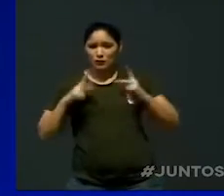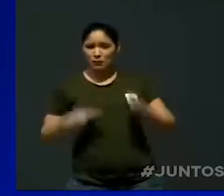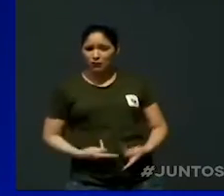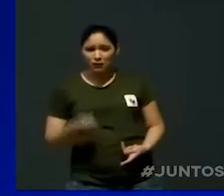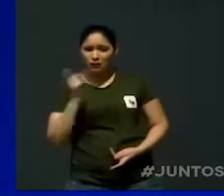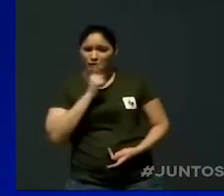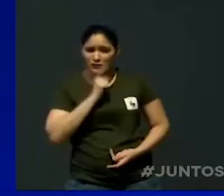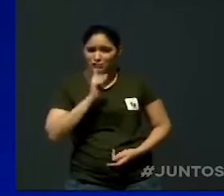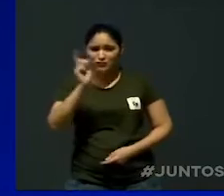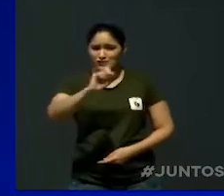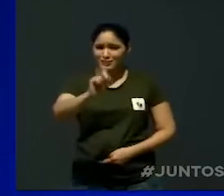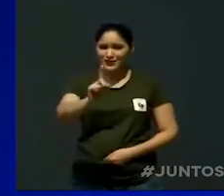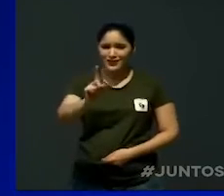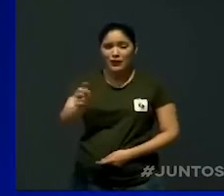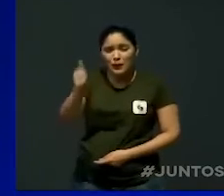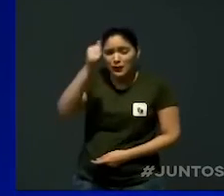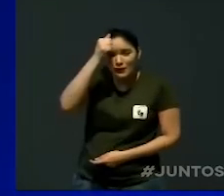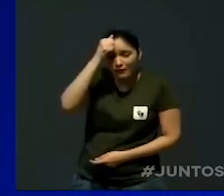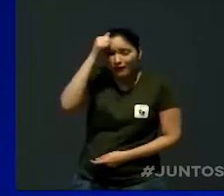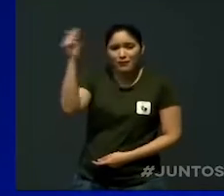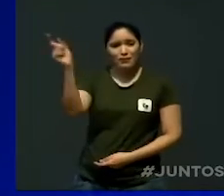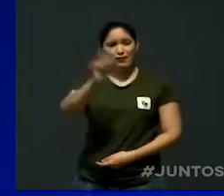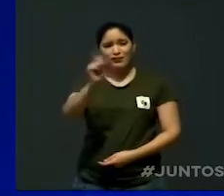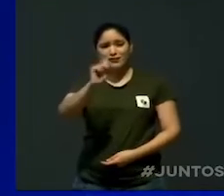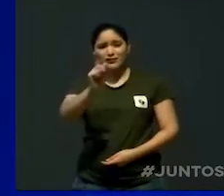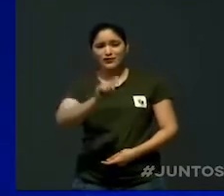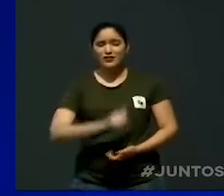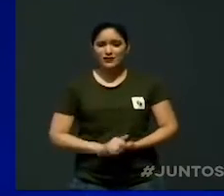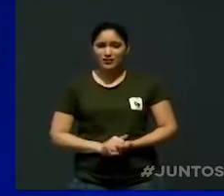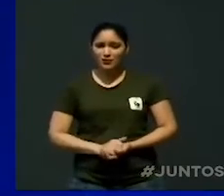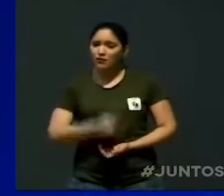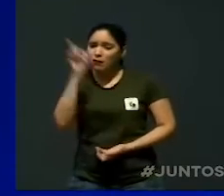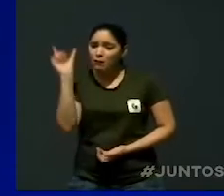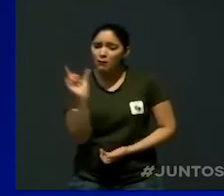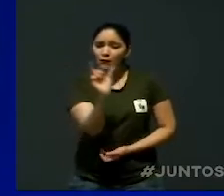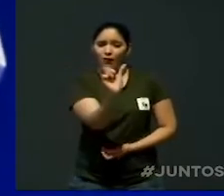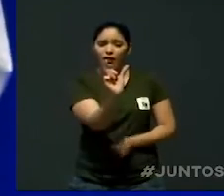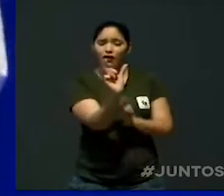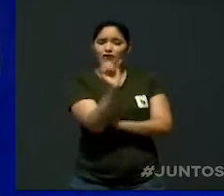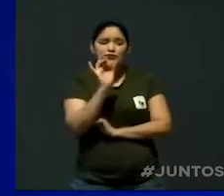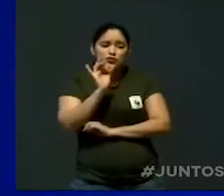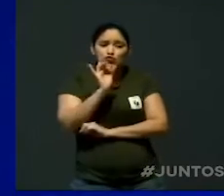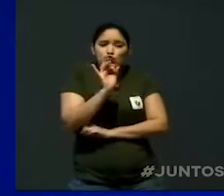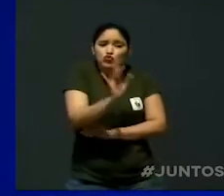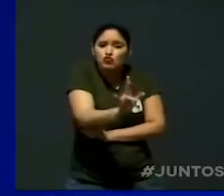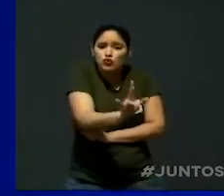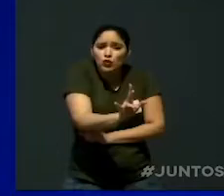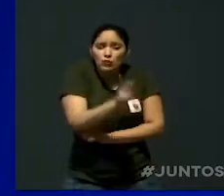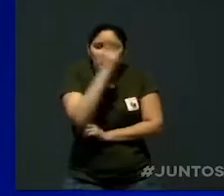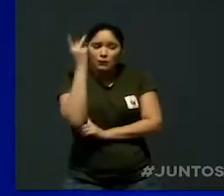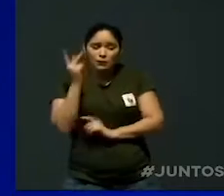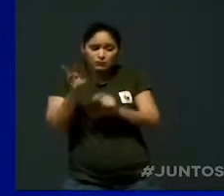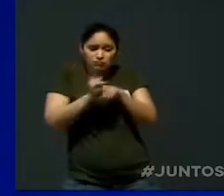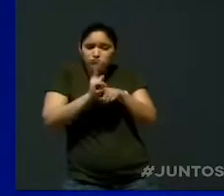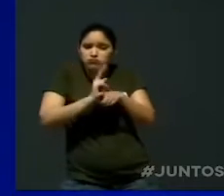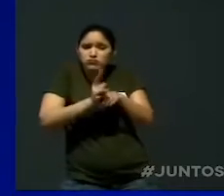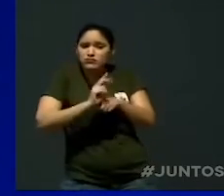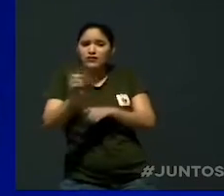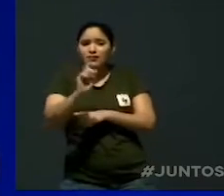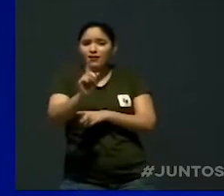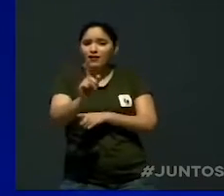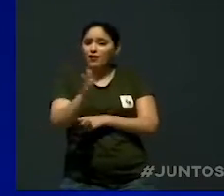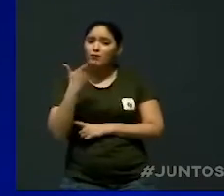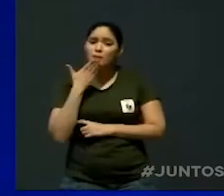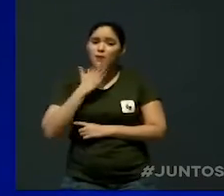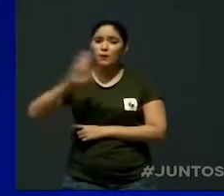se arrependa de nenhuma das palavras. Não foi uma palavra apenas para o carcereiro, é uma promessa que pode alcançar a minha e